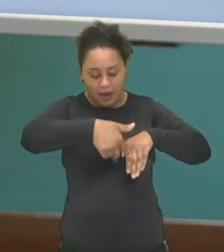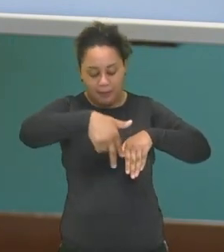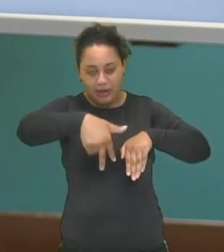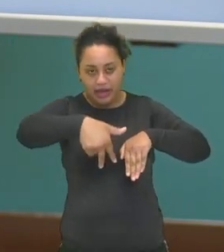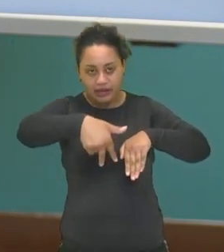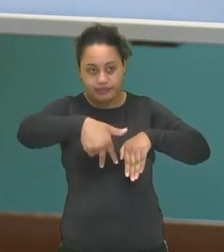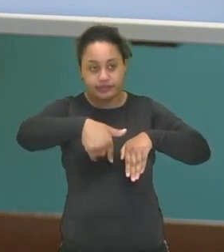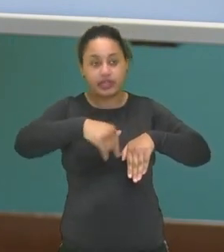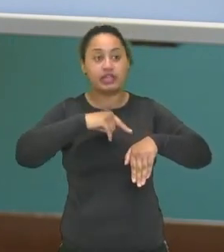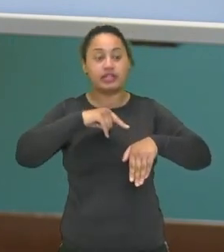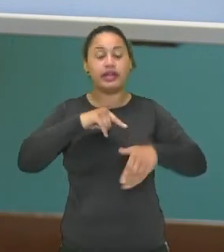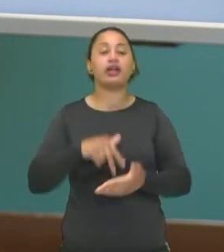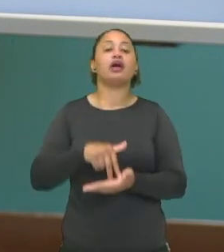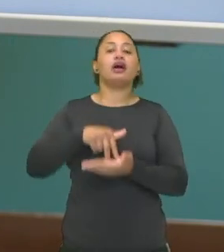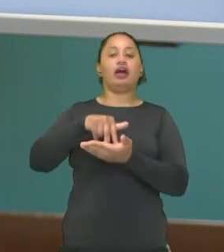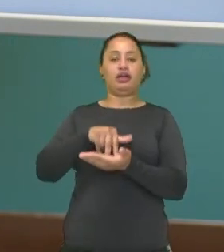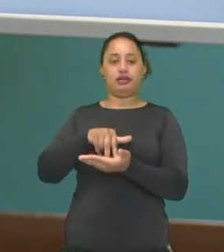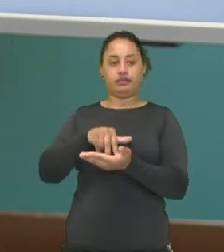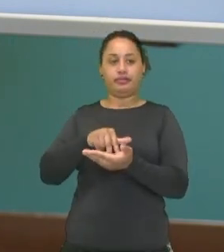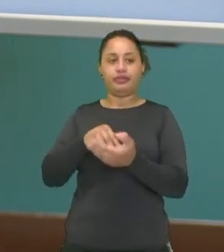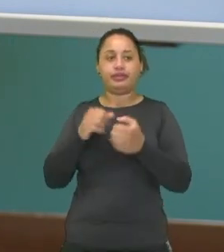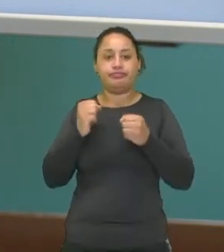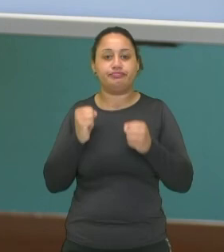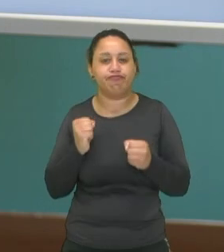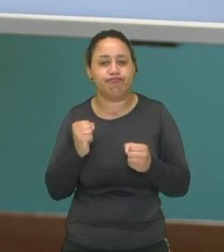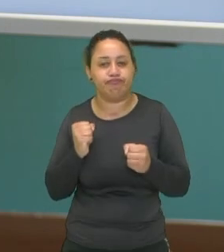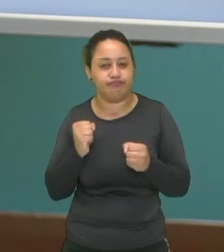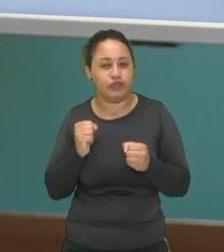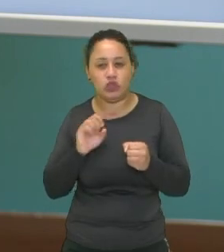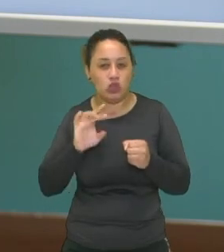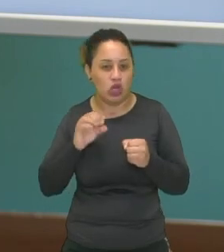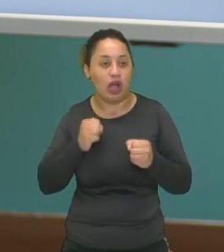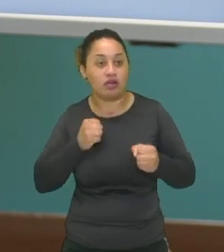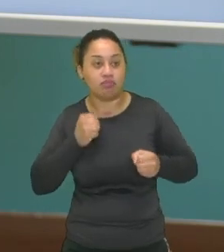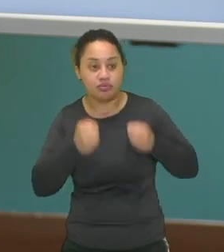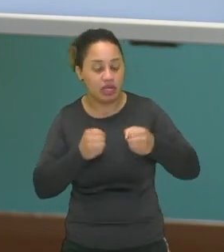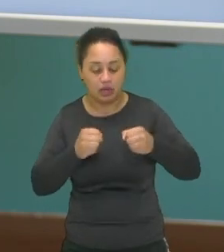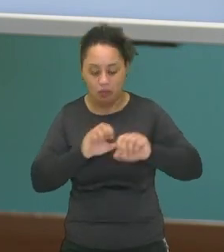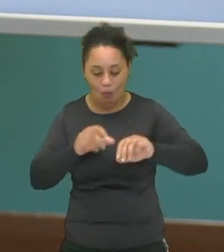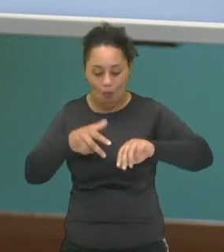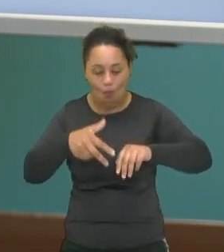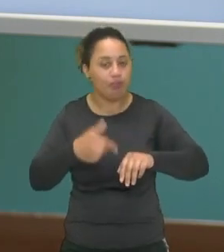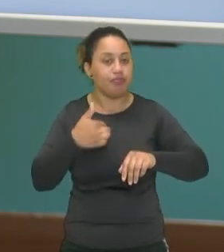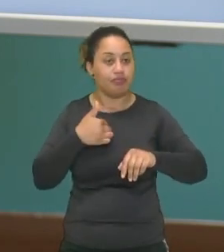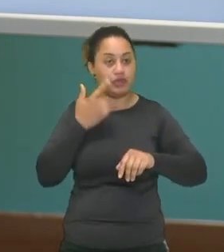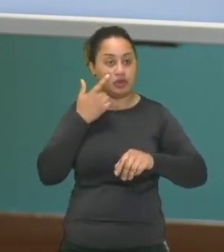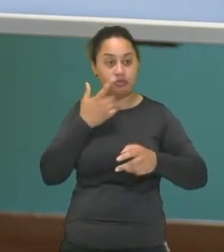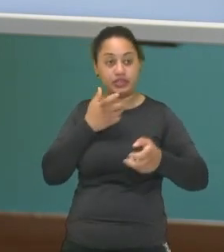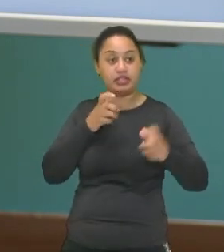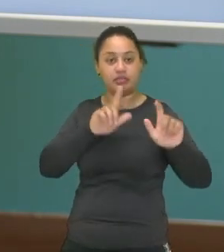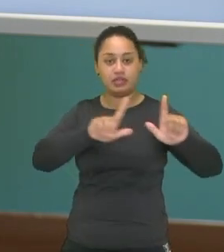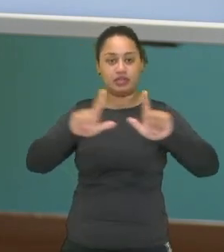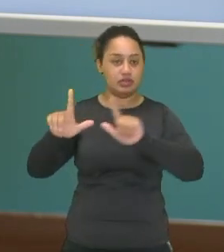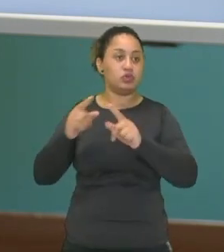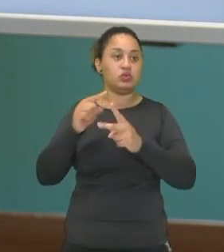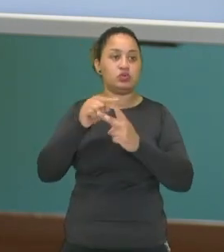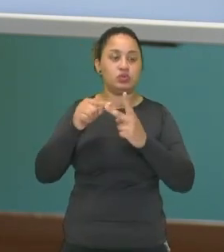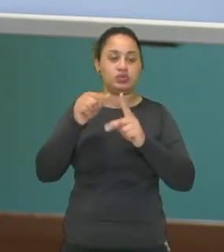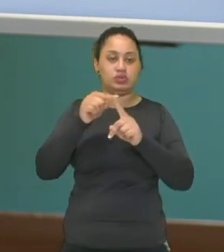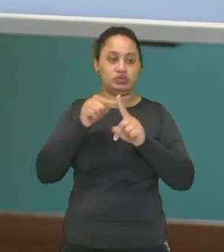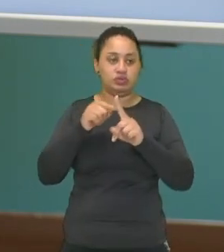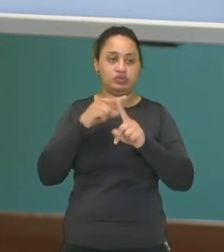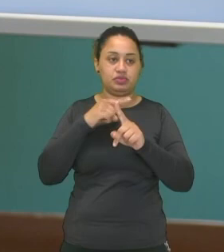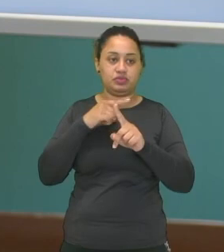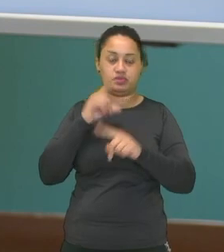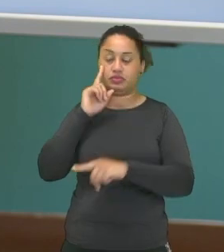saída alta, que é a nossa outra imagem aqui, sem esse bloco, sem esse taco de partida, tá? A saída baixa,